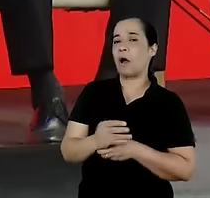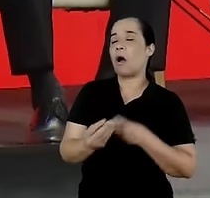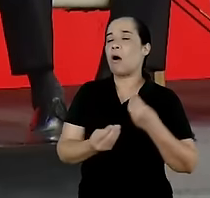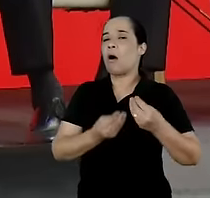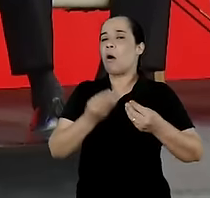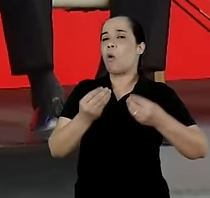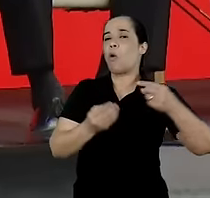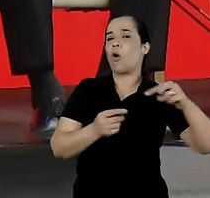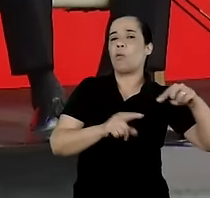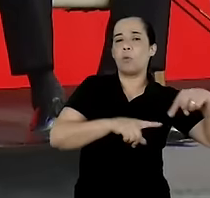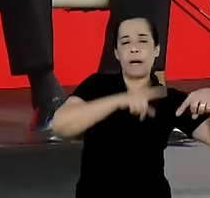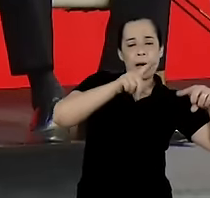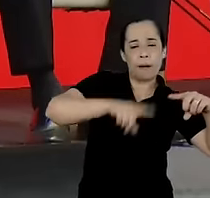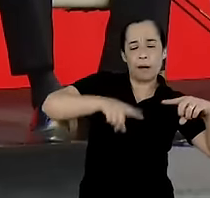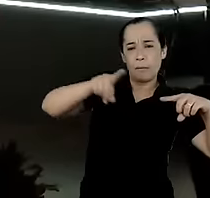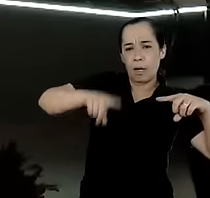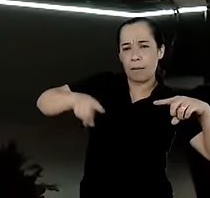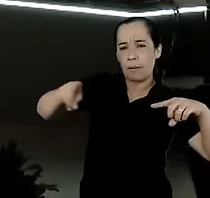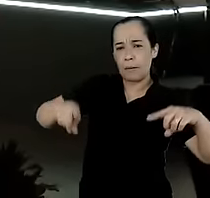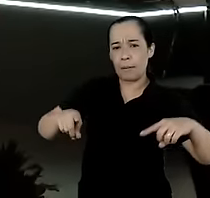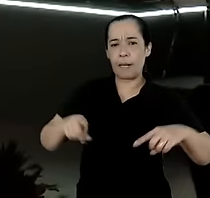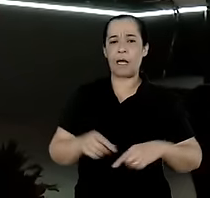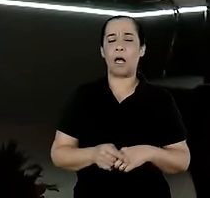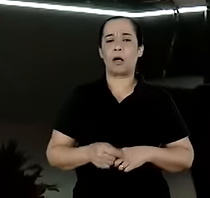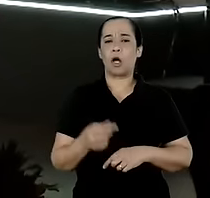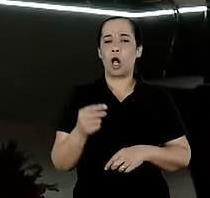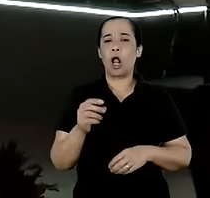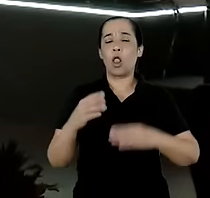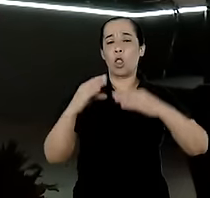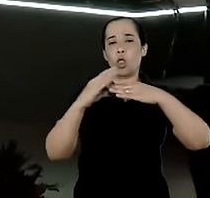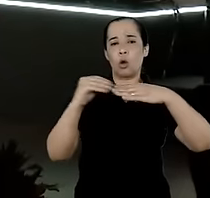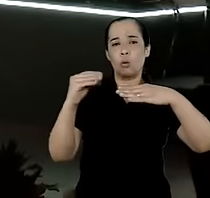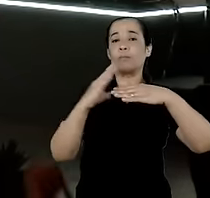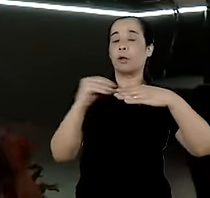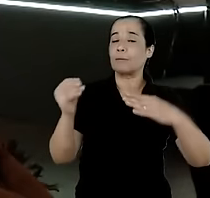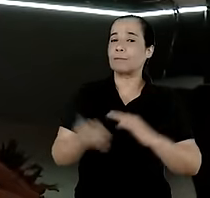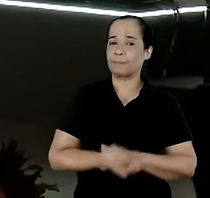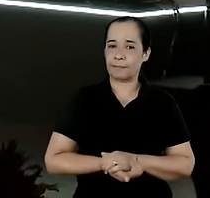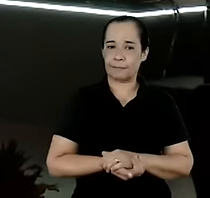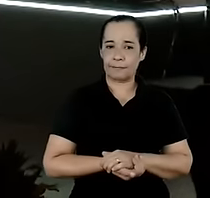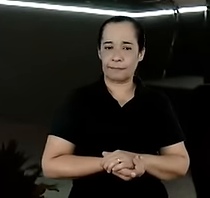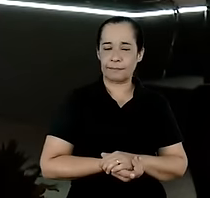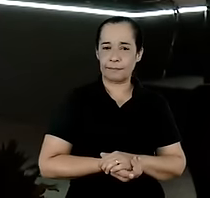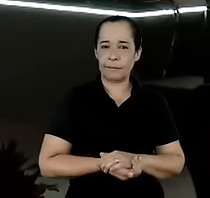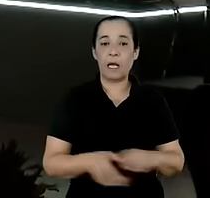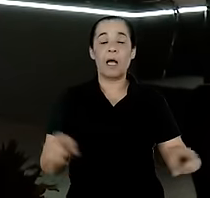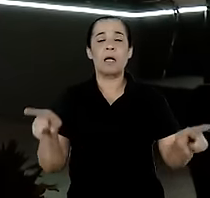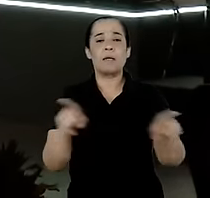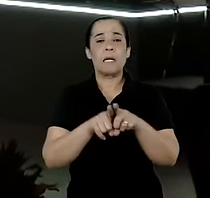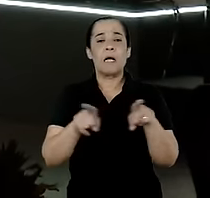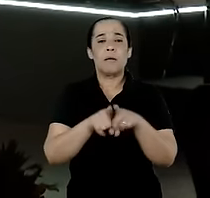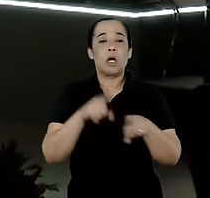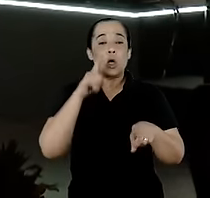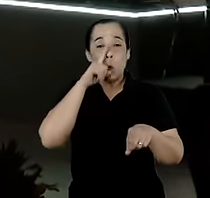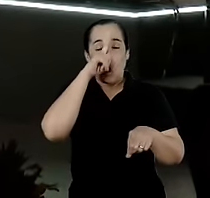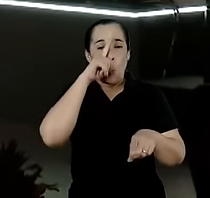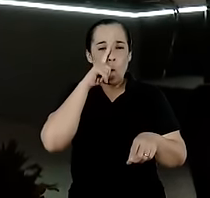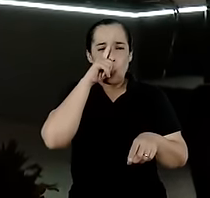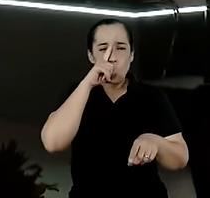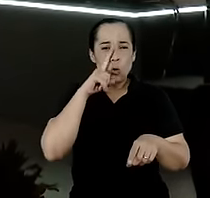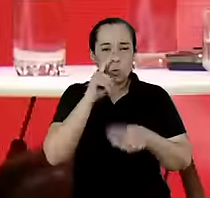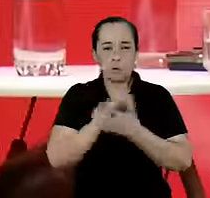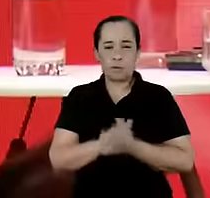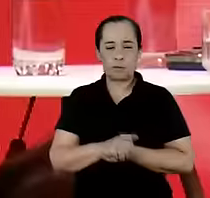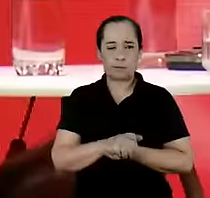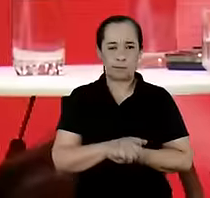do câmbio Salomão até pegando o gancho nesse ponto dos riscos né e a taxa de juros de alguma forma é o Consenso aqui tá